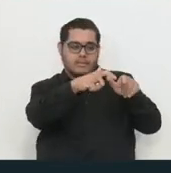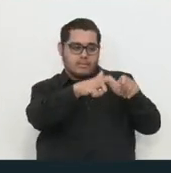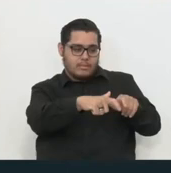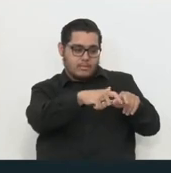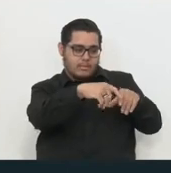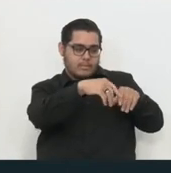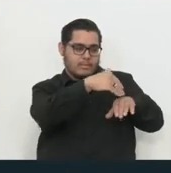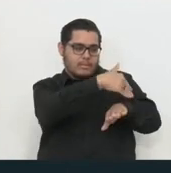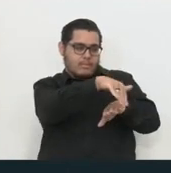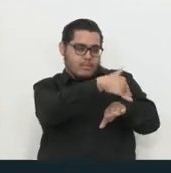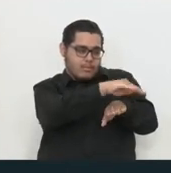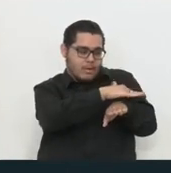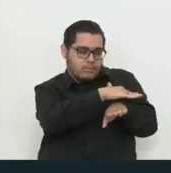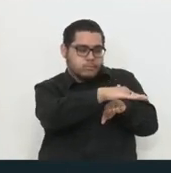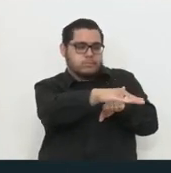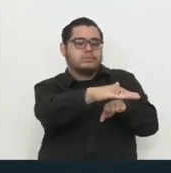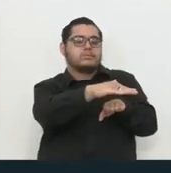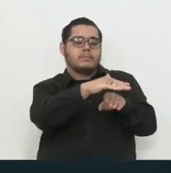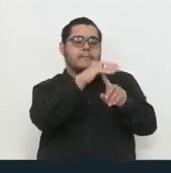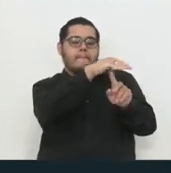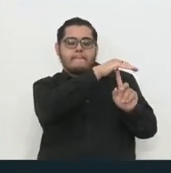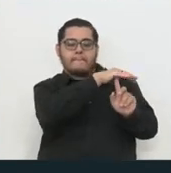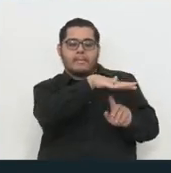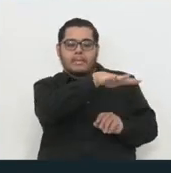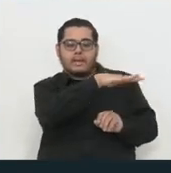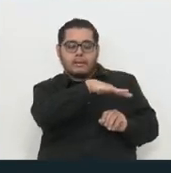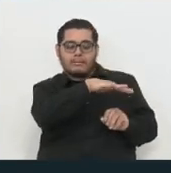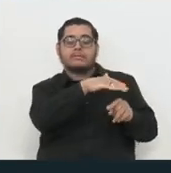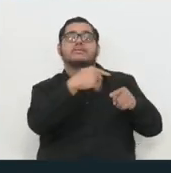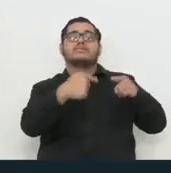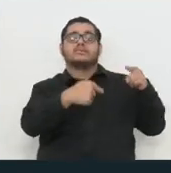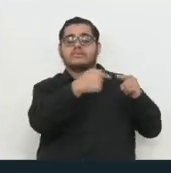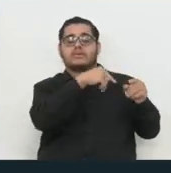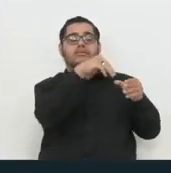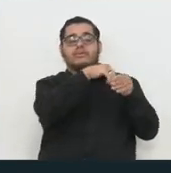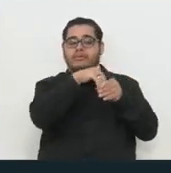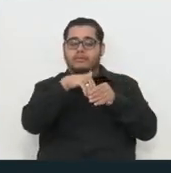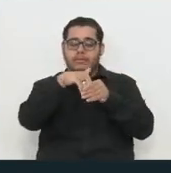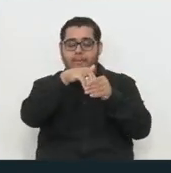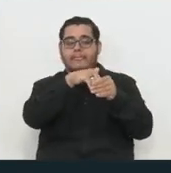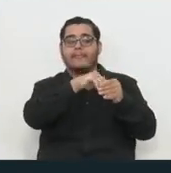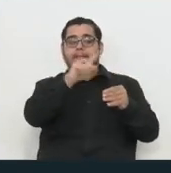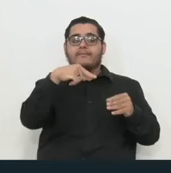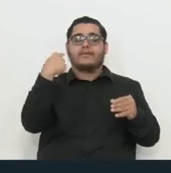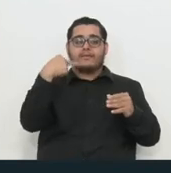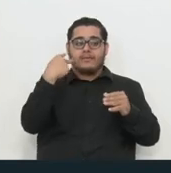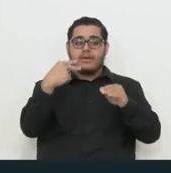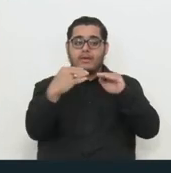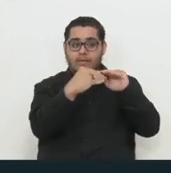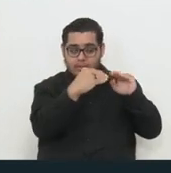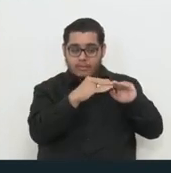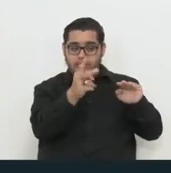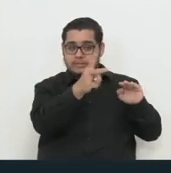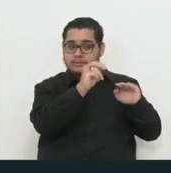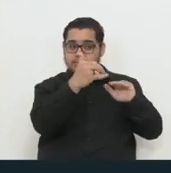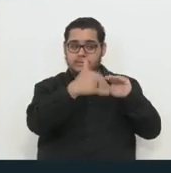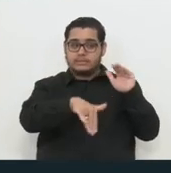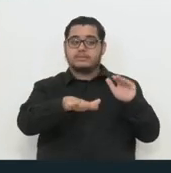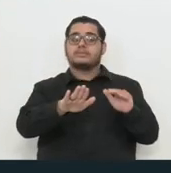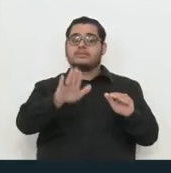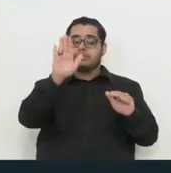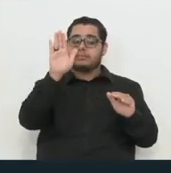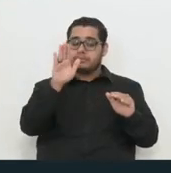Residencial autoveador Sérgio Marques em discussão encerrado na discussão em votação os vereadores favoráveis Como estão os contrário se manifestem